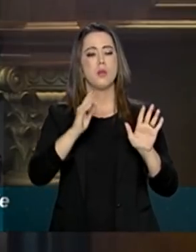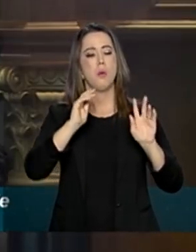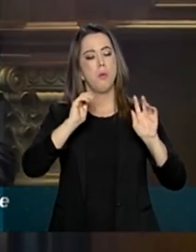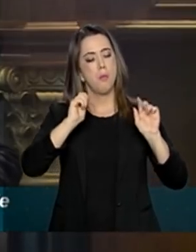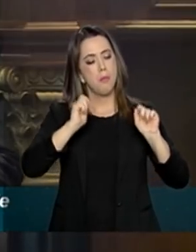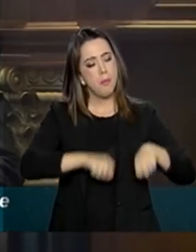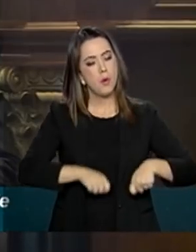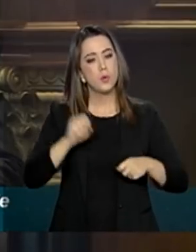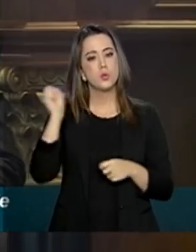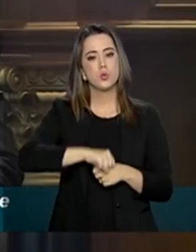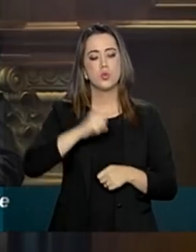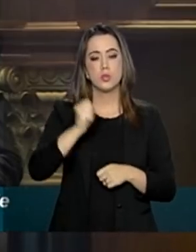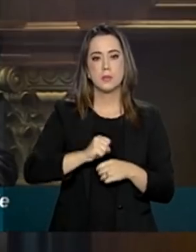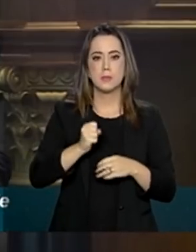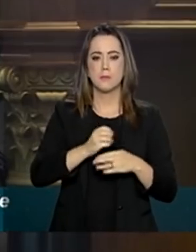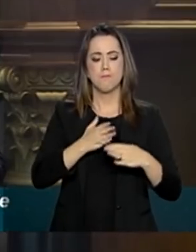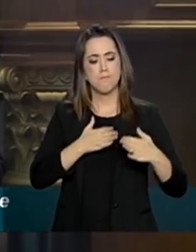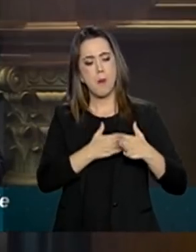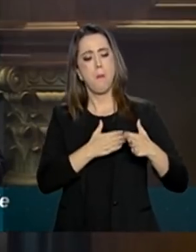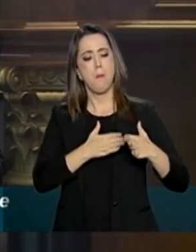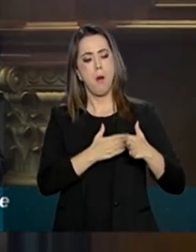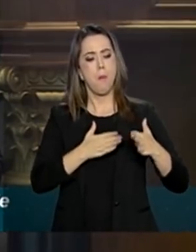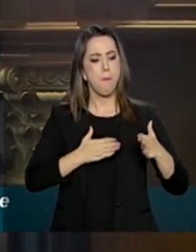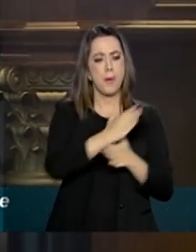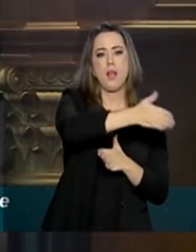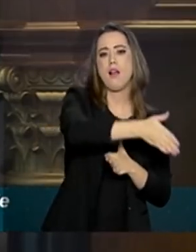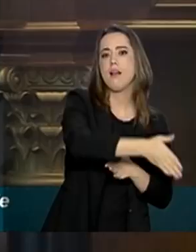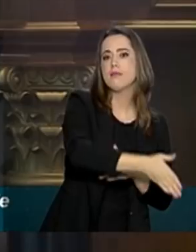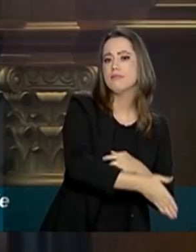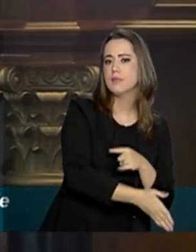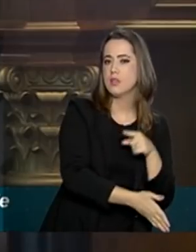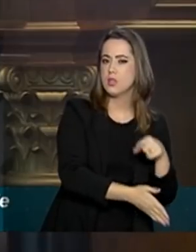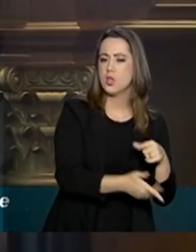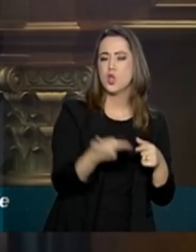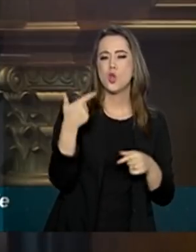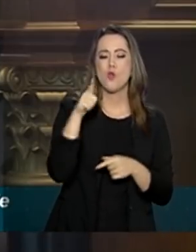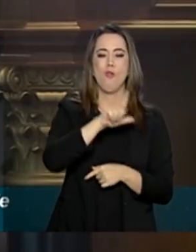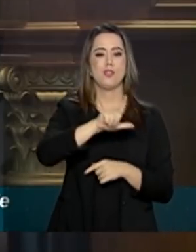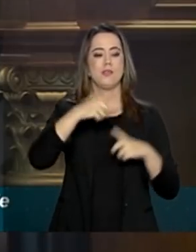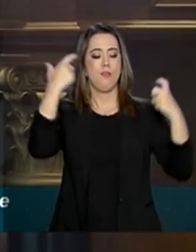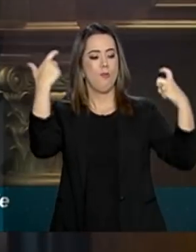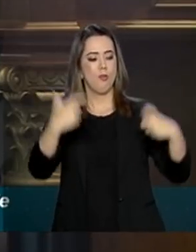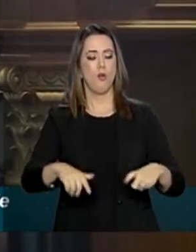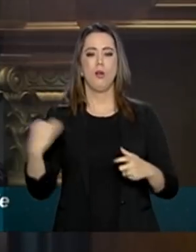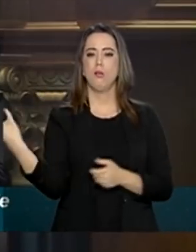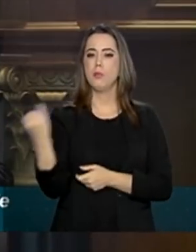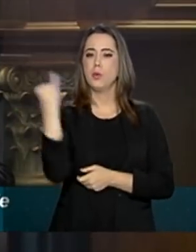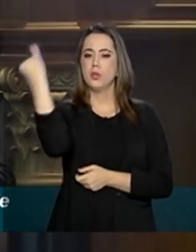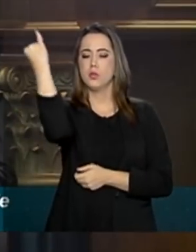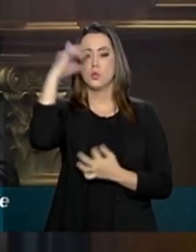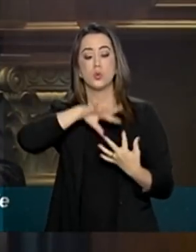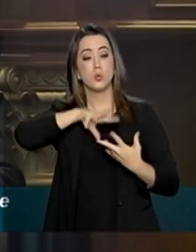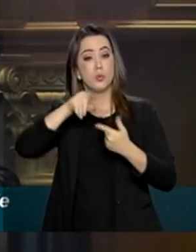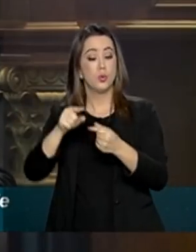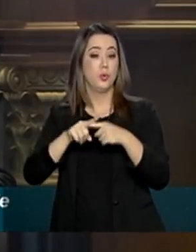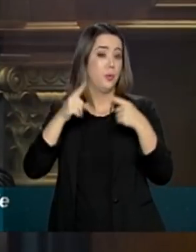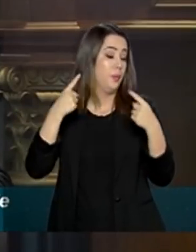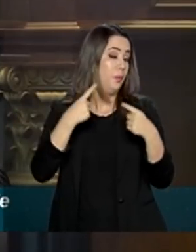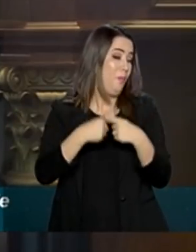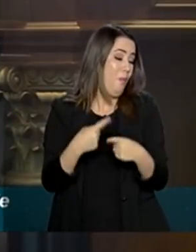romper obstáculos e ocupar um local de destaque no mundo. Porque é muito